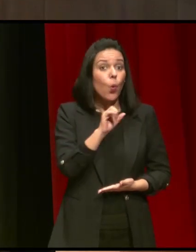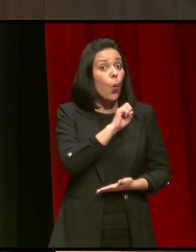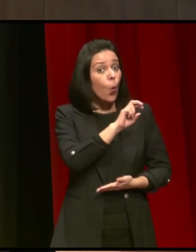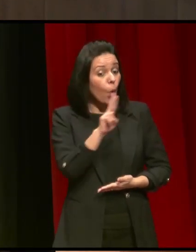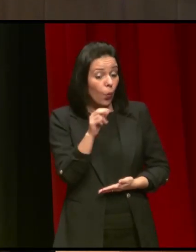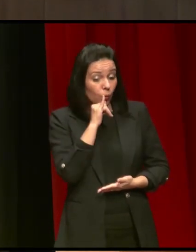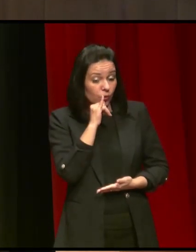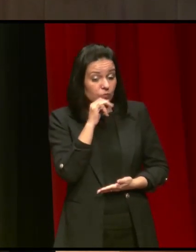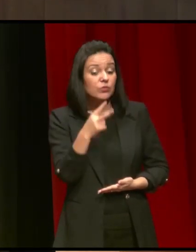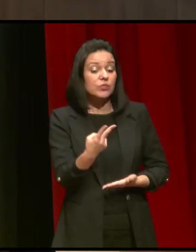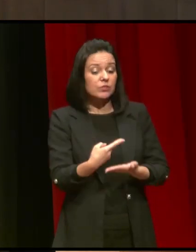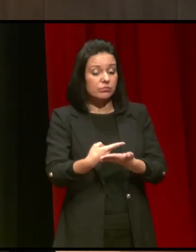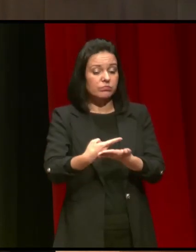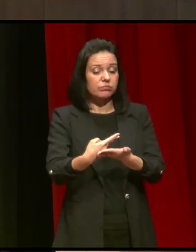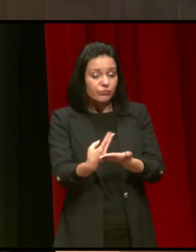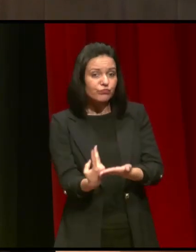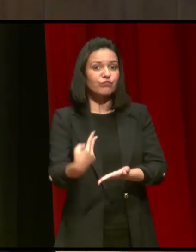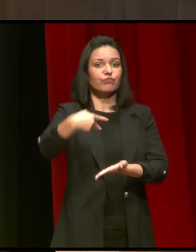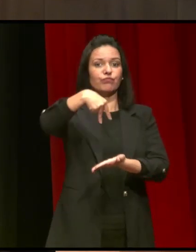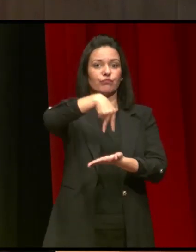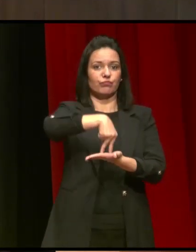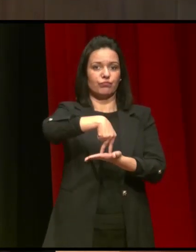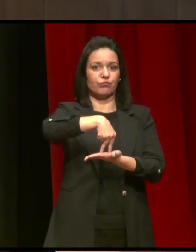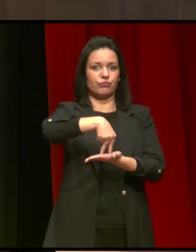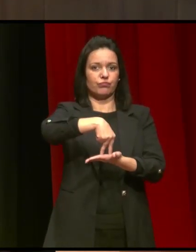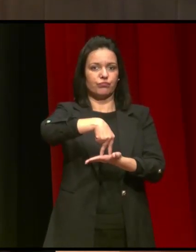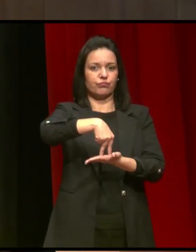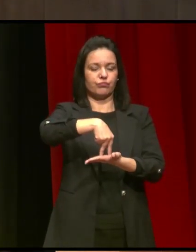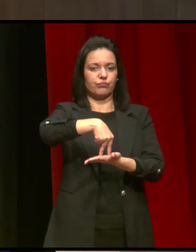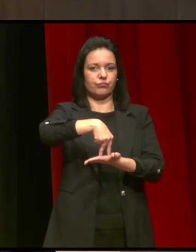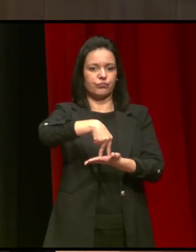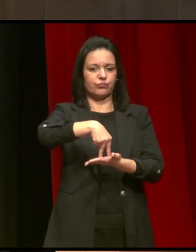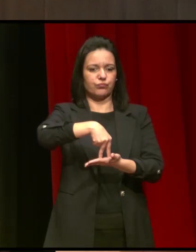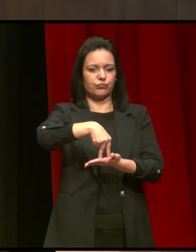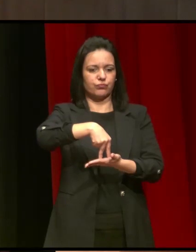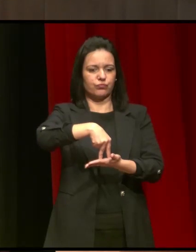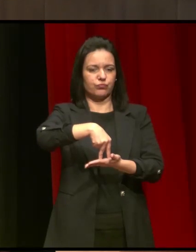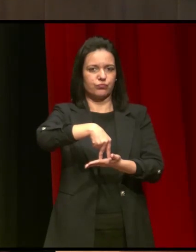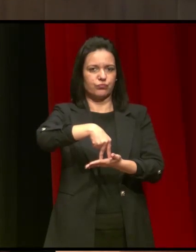dizer: levante-se, tome o seu leito e ande.